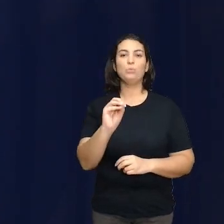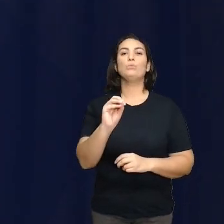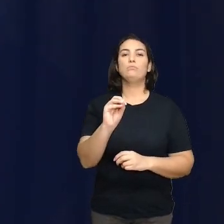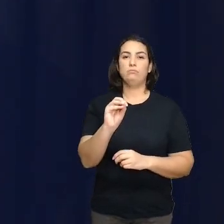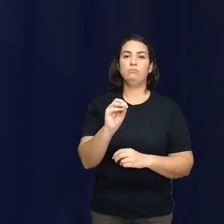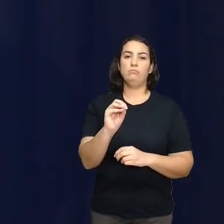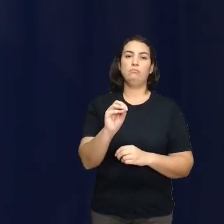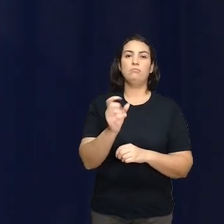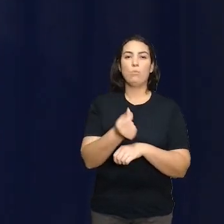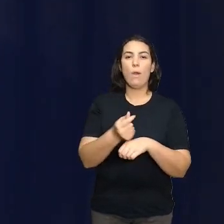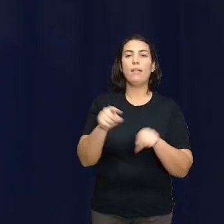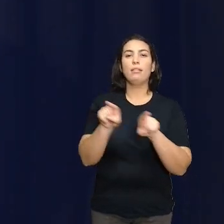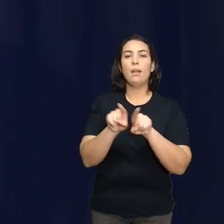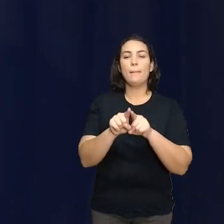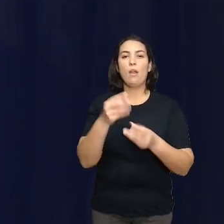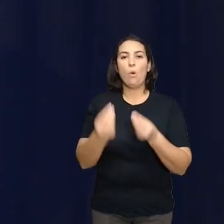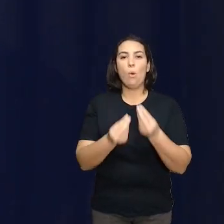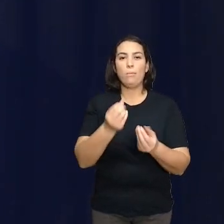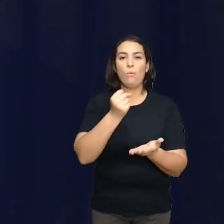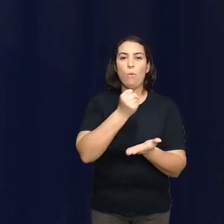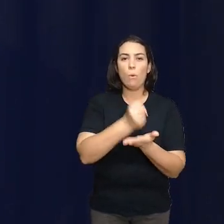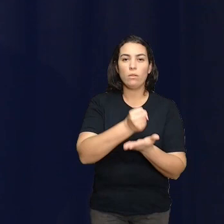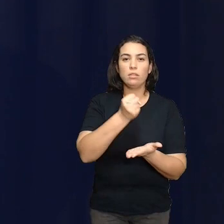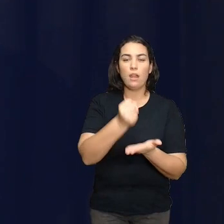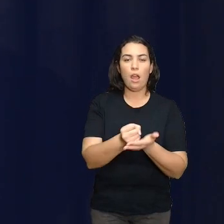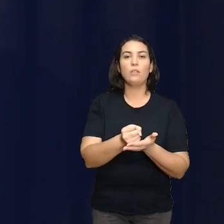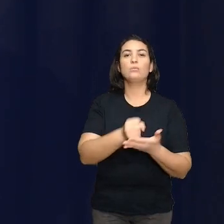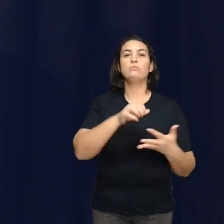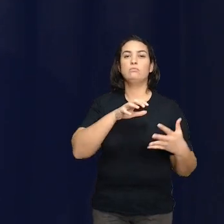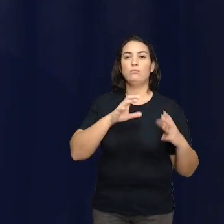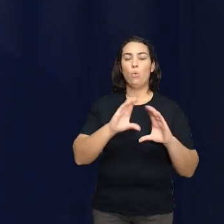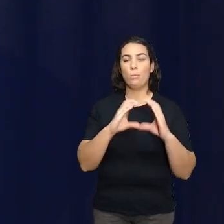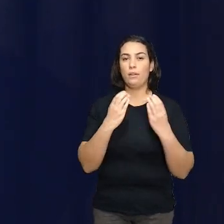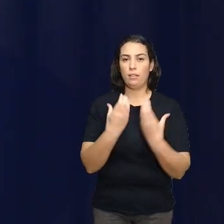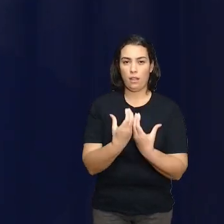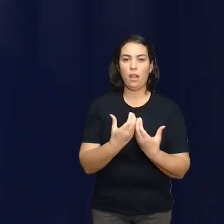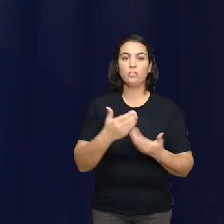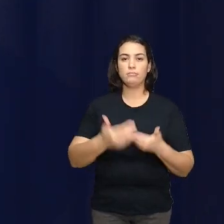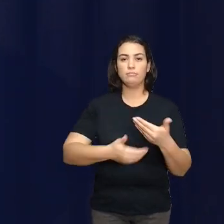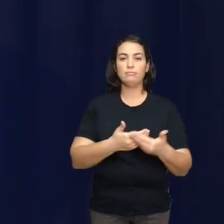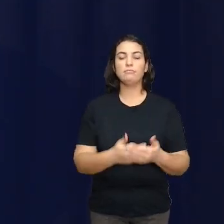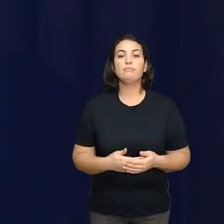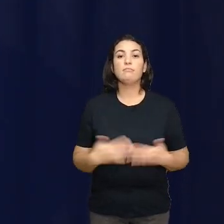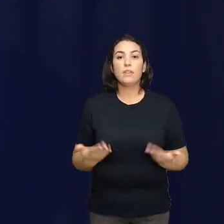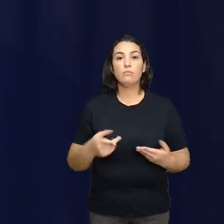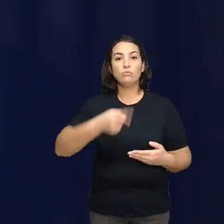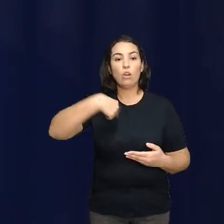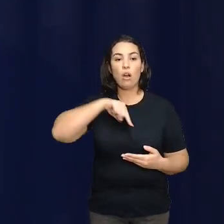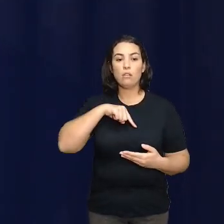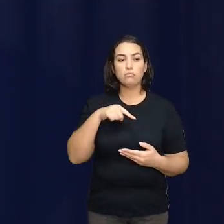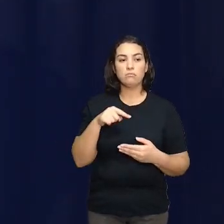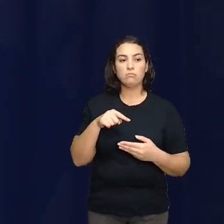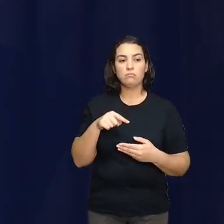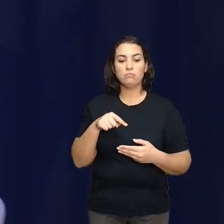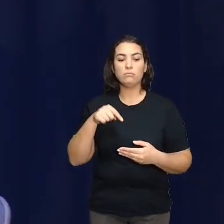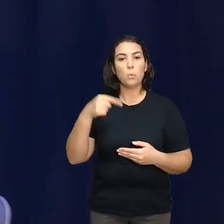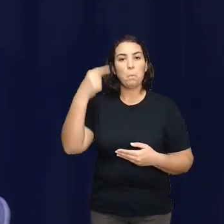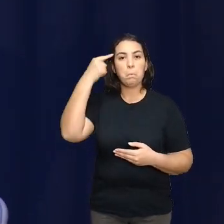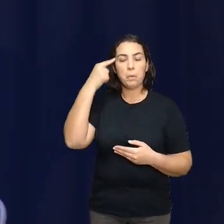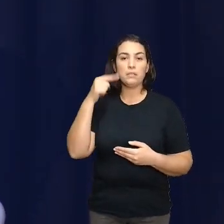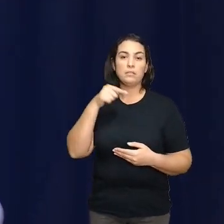os contratos que são geridos pela comunidade, enfim. E aí a gente não pensa, tá fazendo